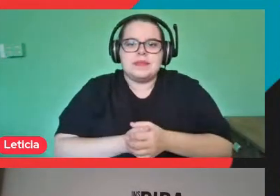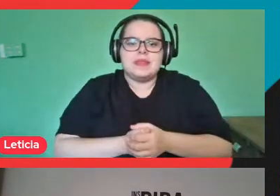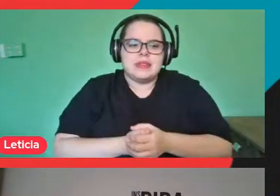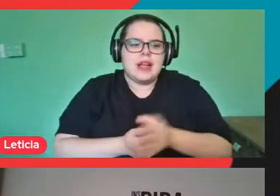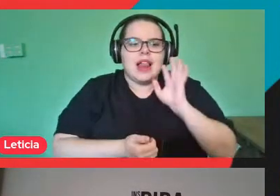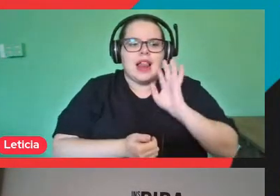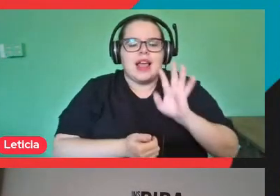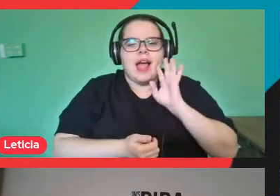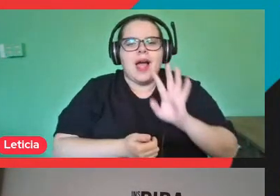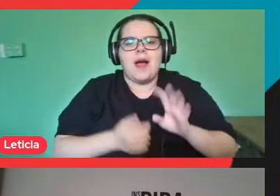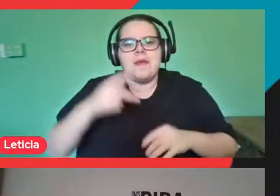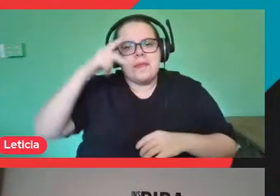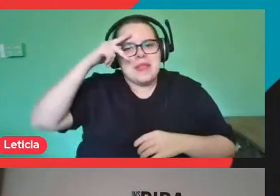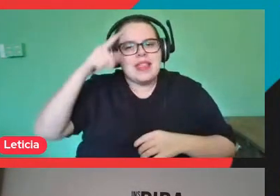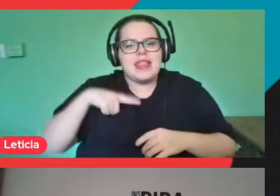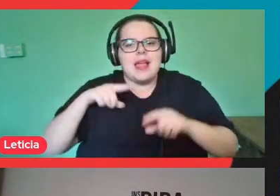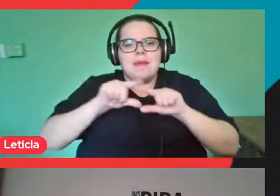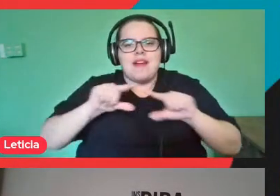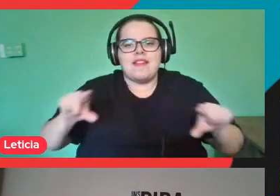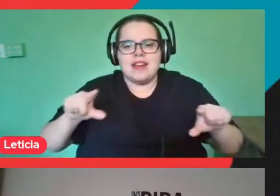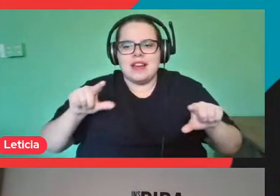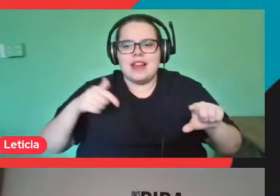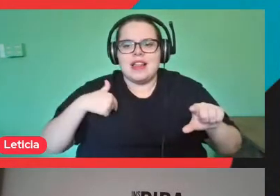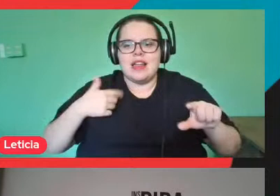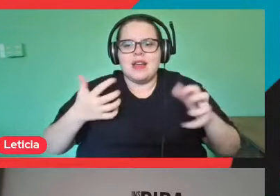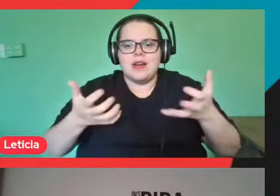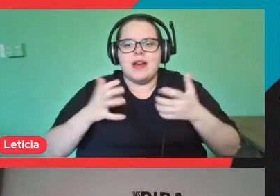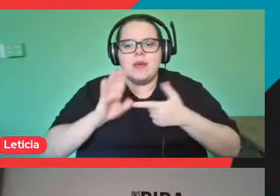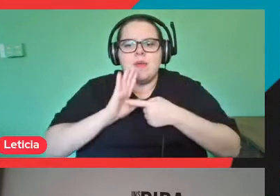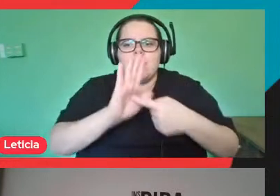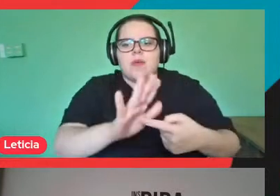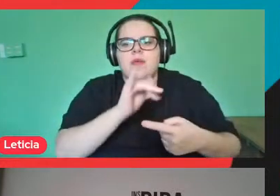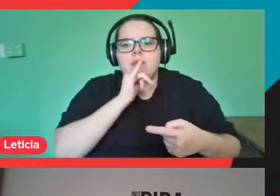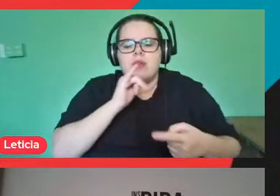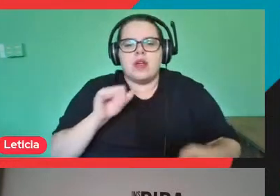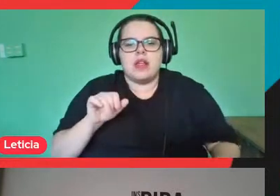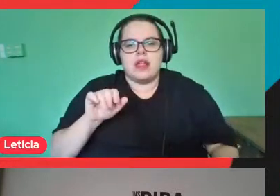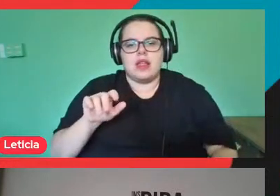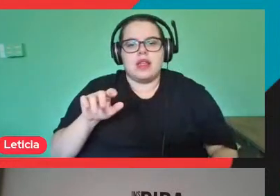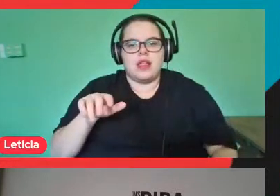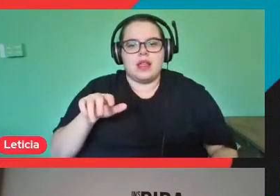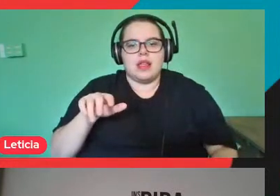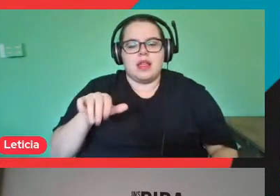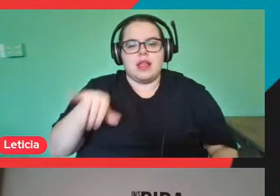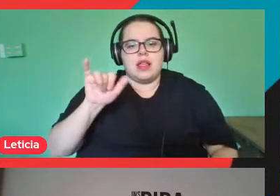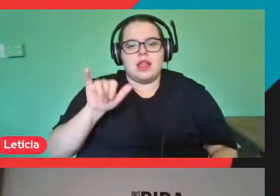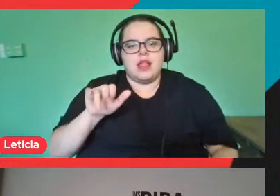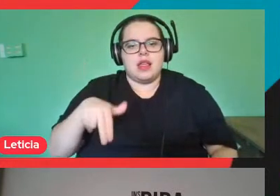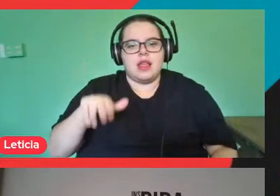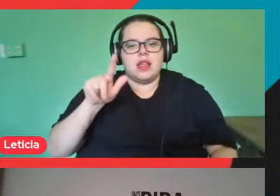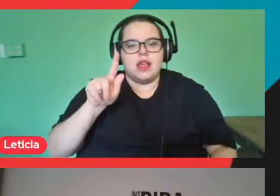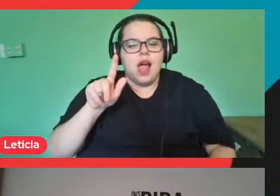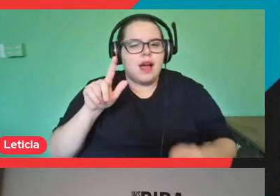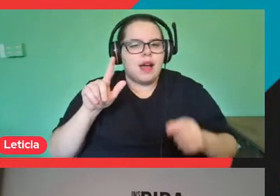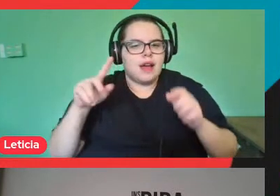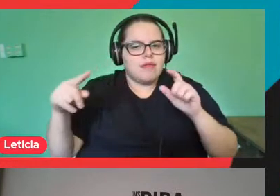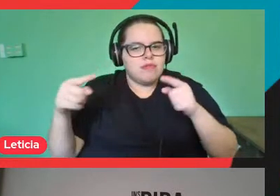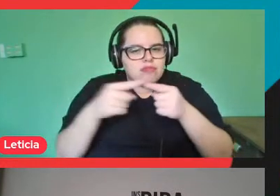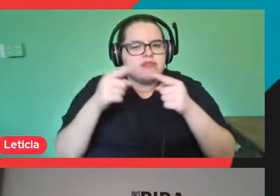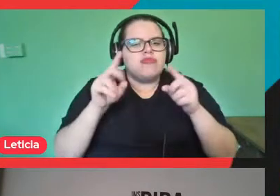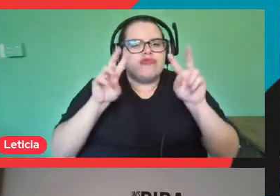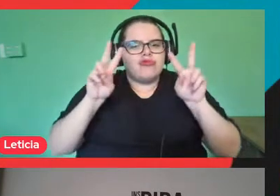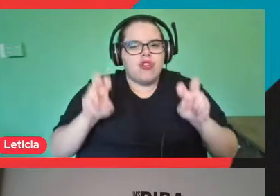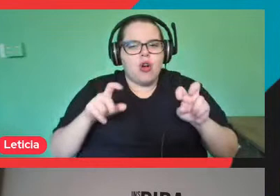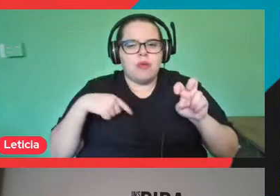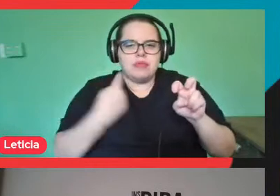Bacana, Pri. Tem uma frase antes que eu quero trazer, que é do Yang, que fala, que eu acho que ressona muito, considerando o